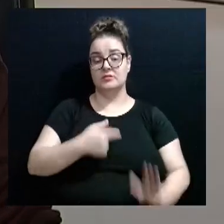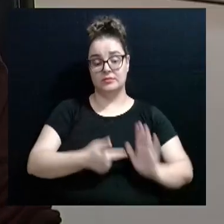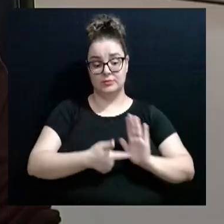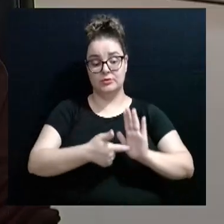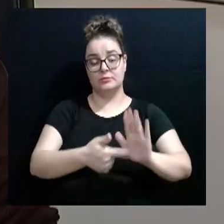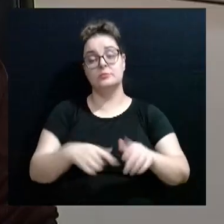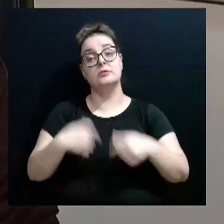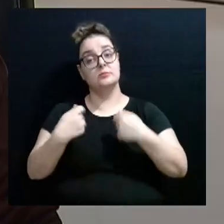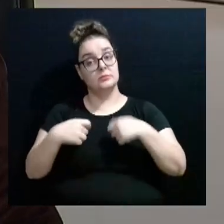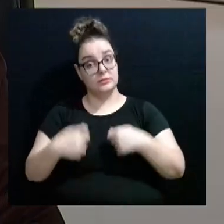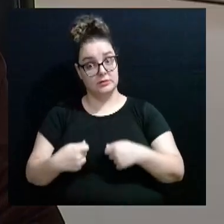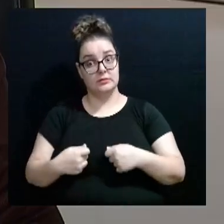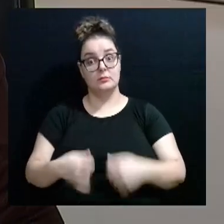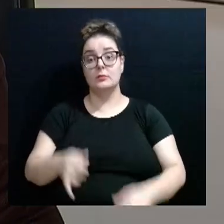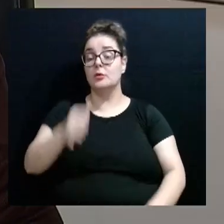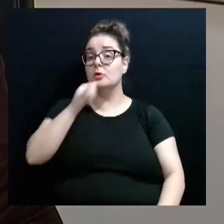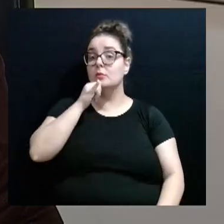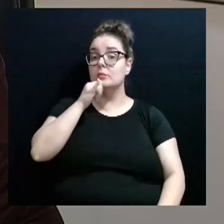por exemplo, o autismo,